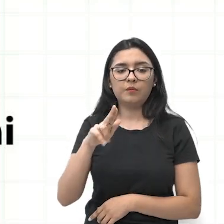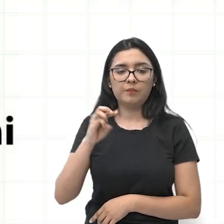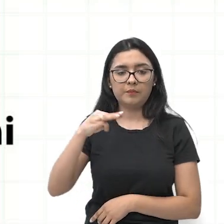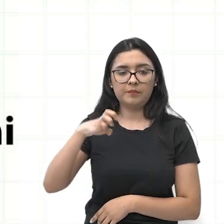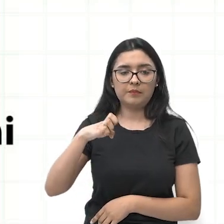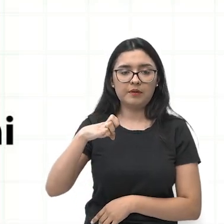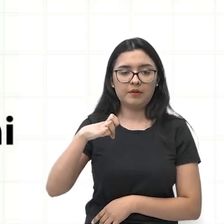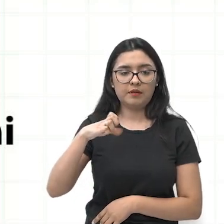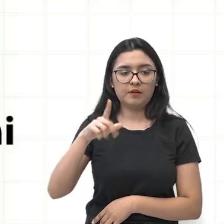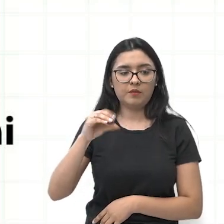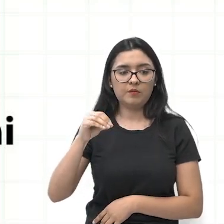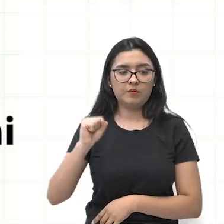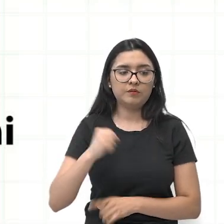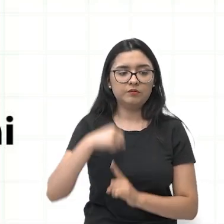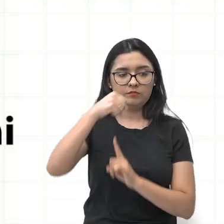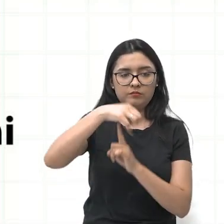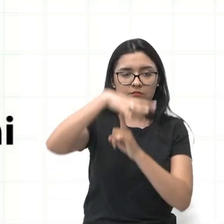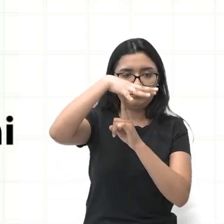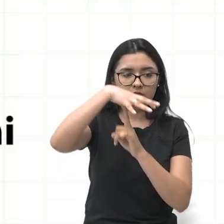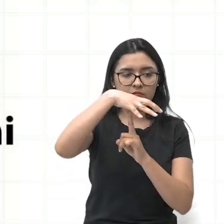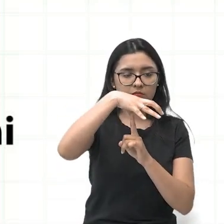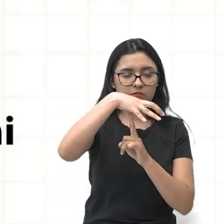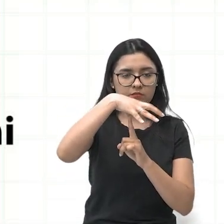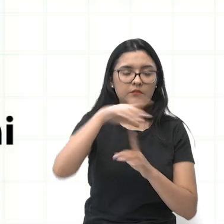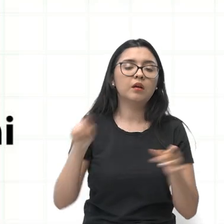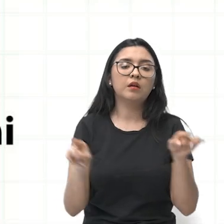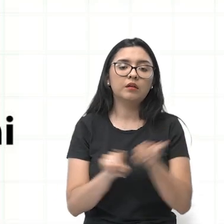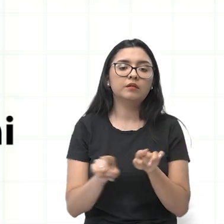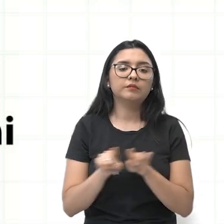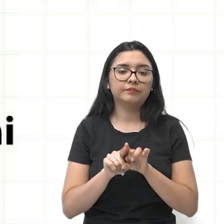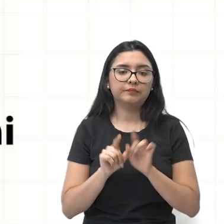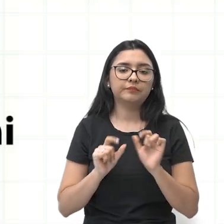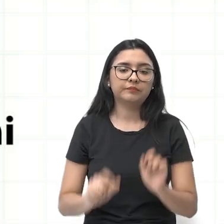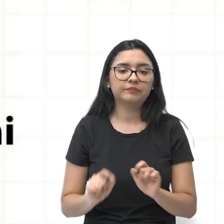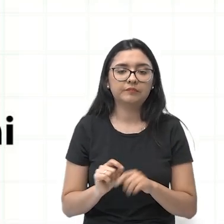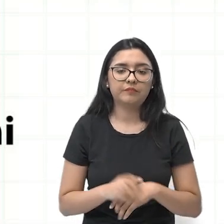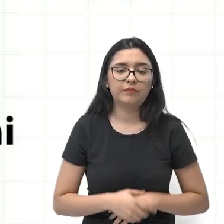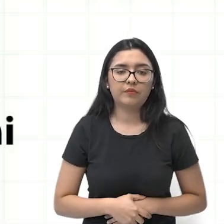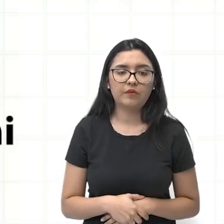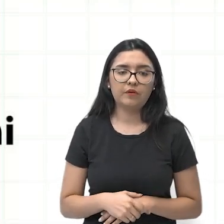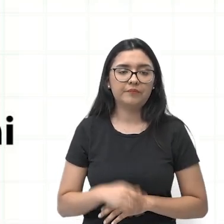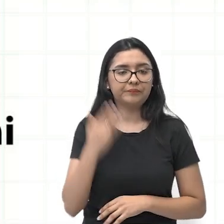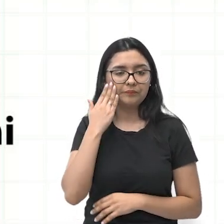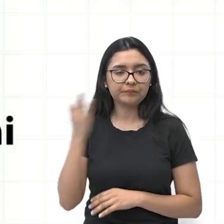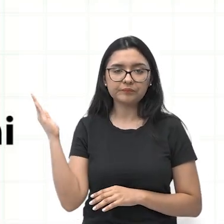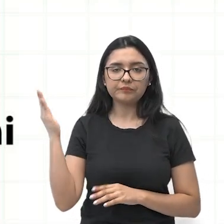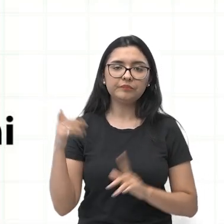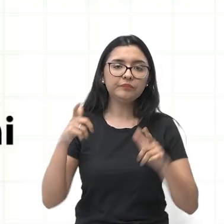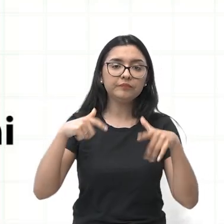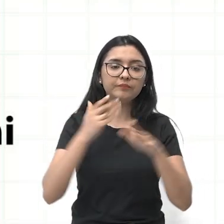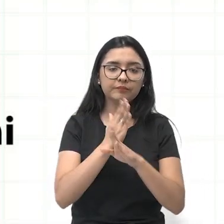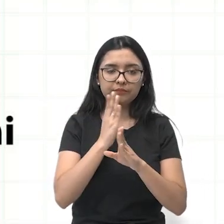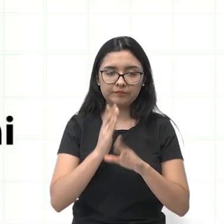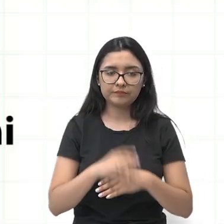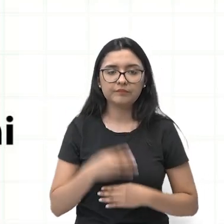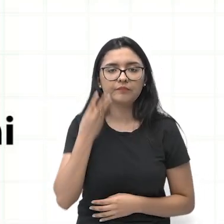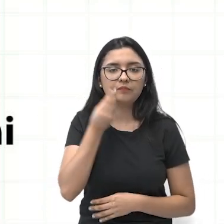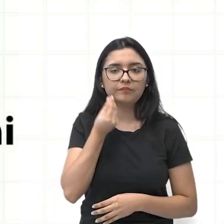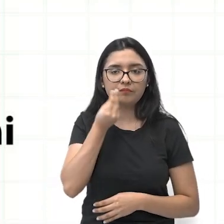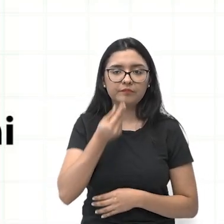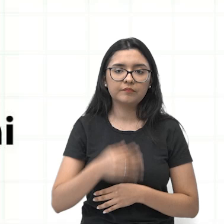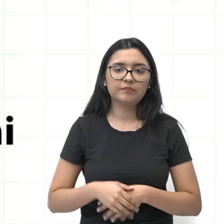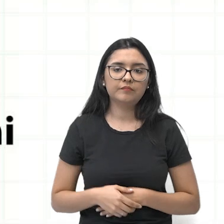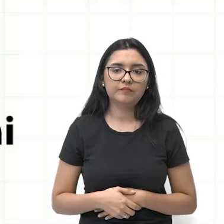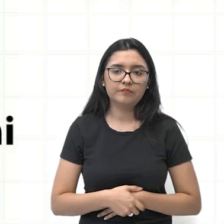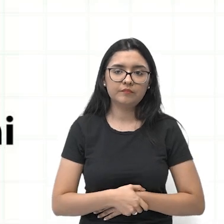certo? Mais ao final ainda da língua, certo?